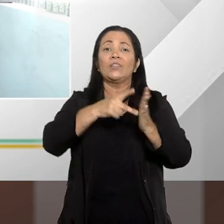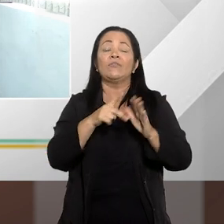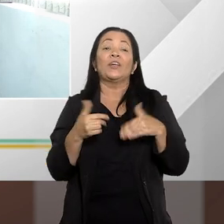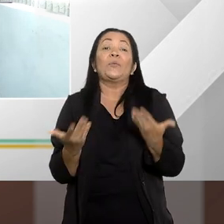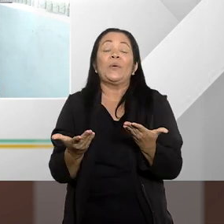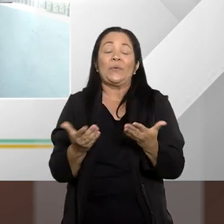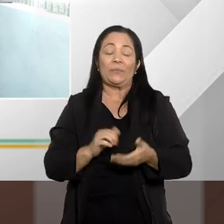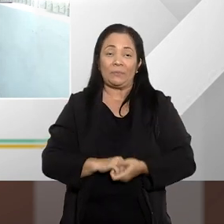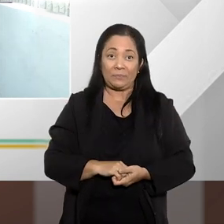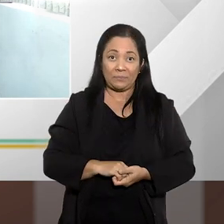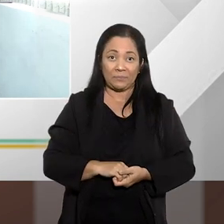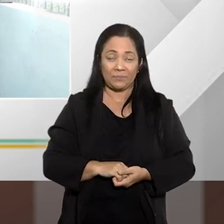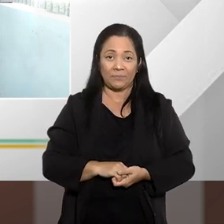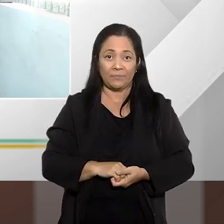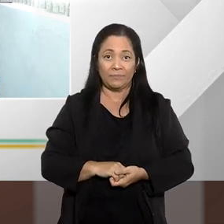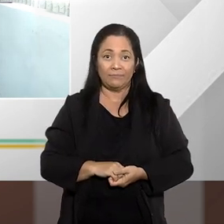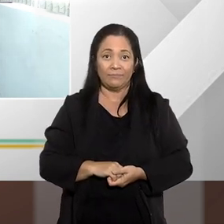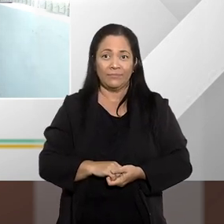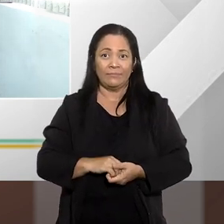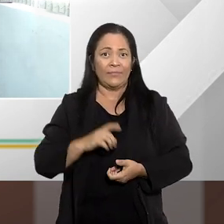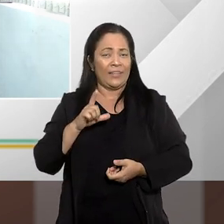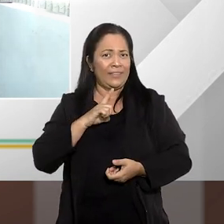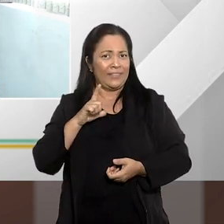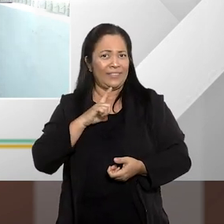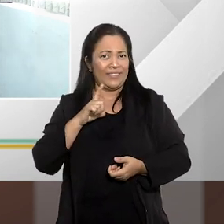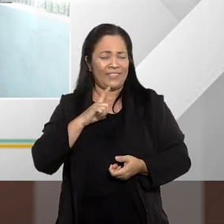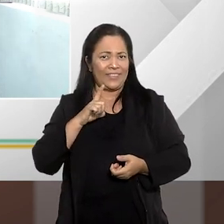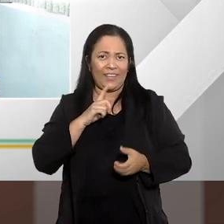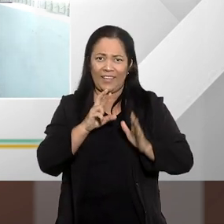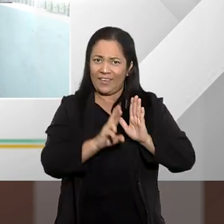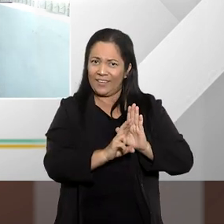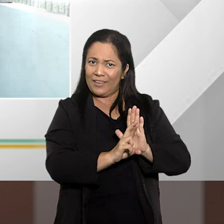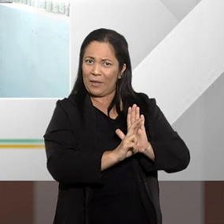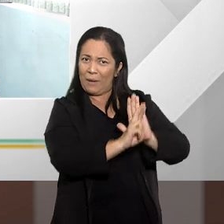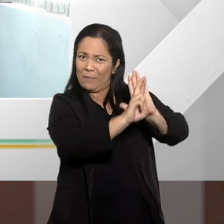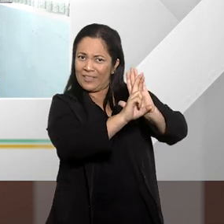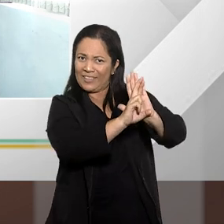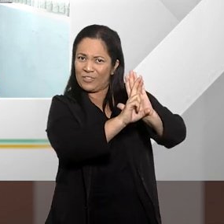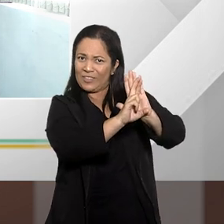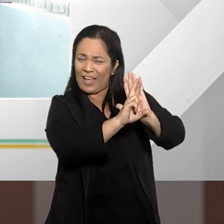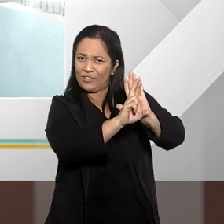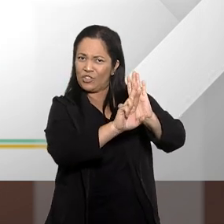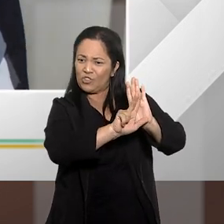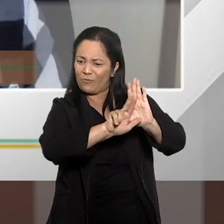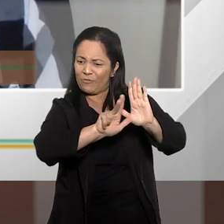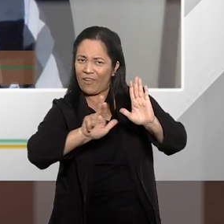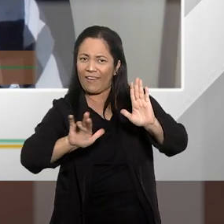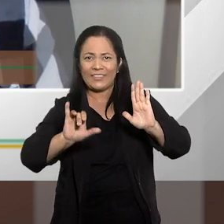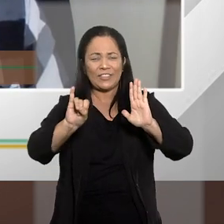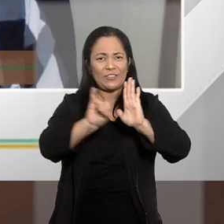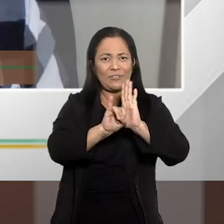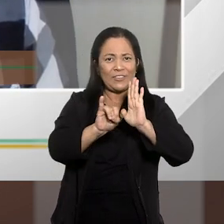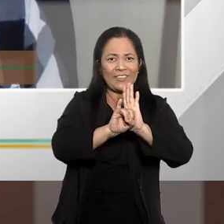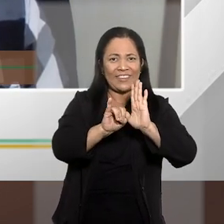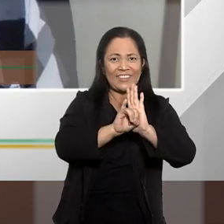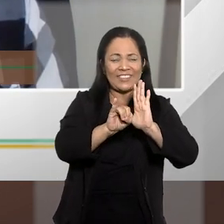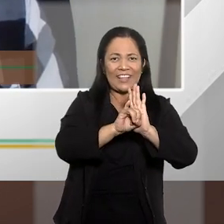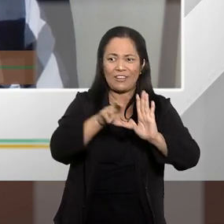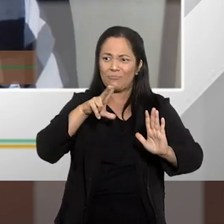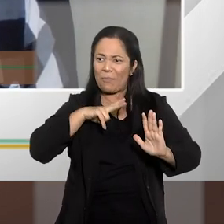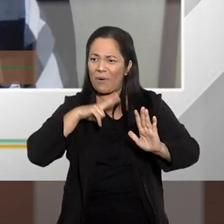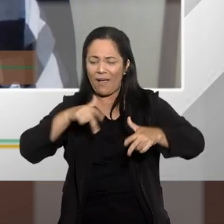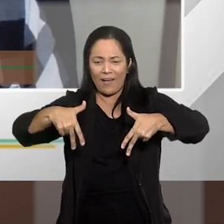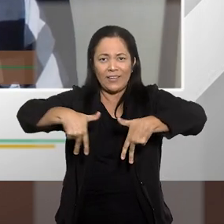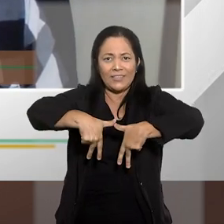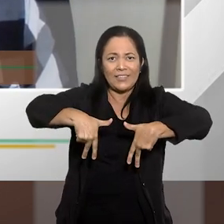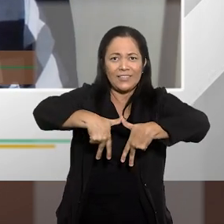Bom, a gente tem uma vasta representatividade de identidades, né? Políticas, individuais, de gênero,